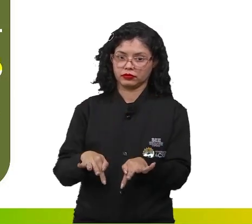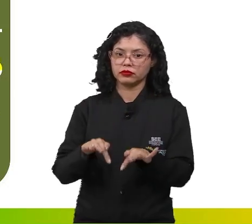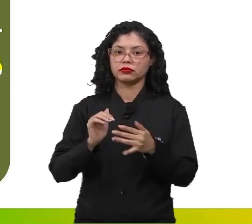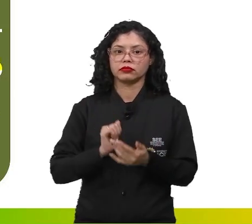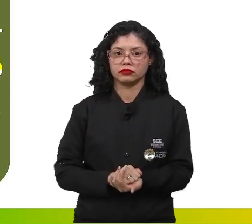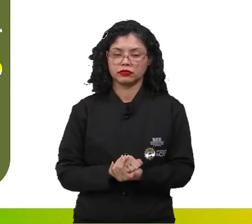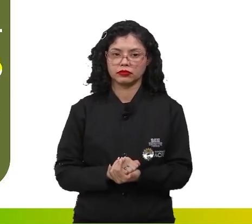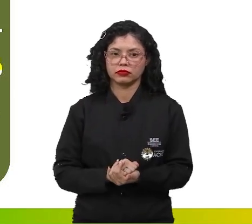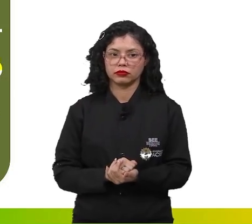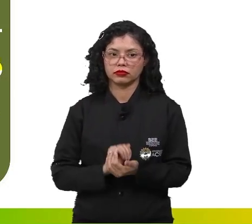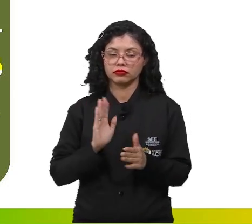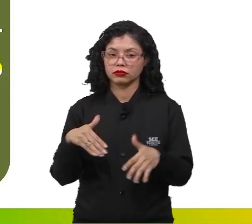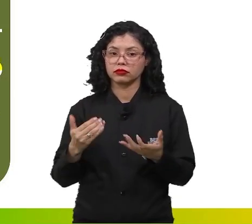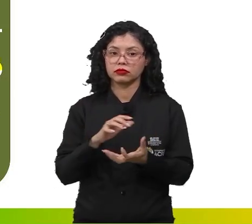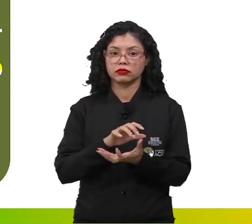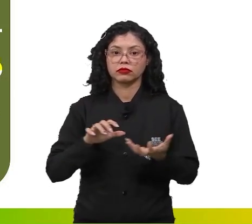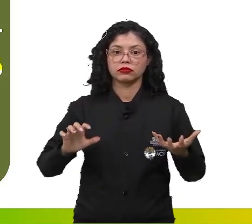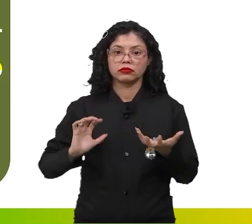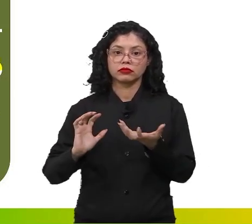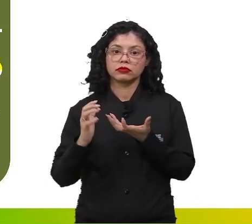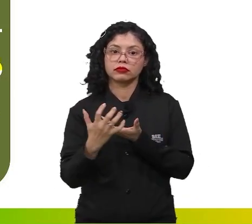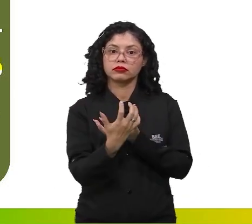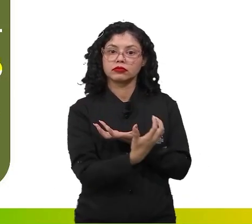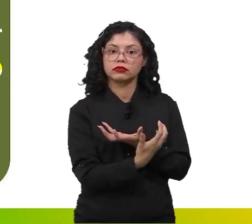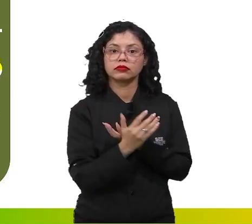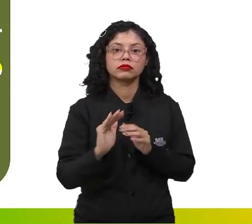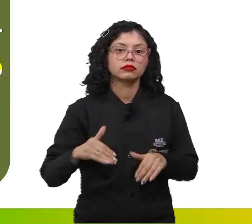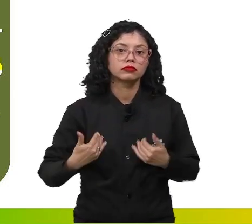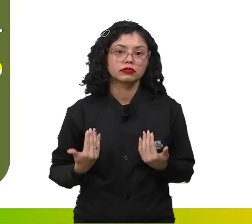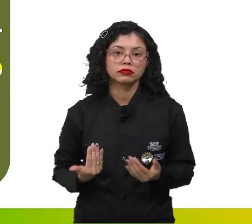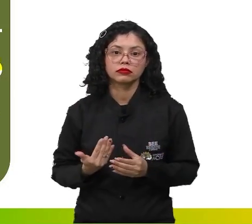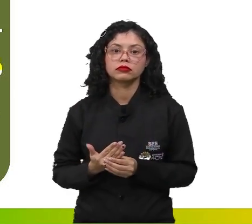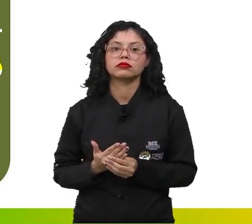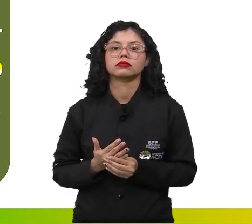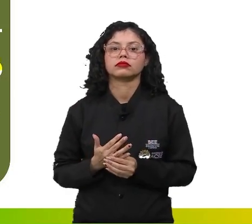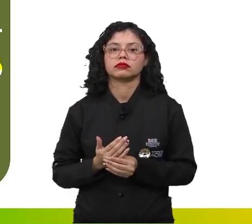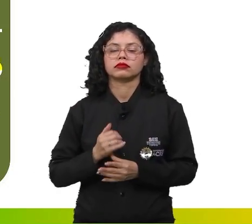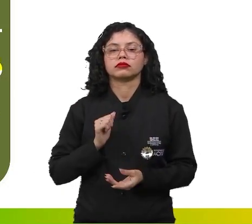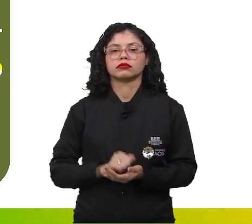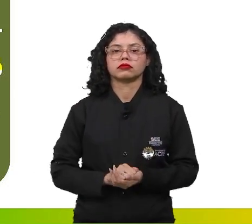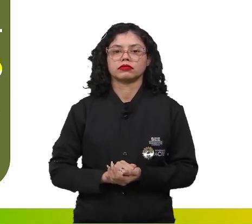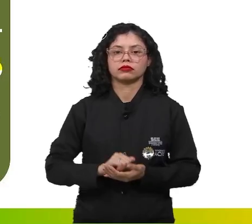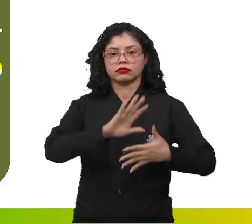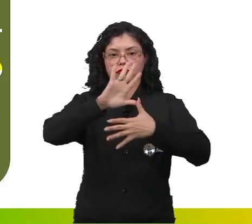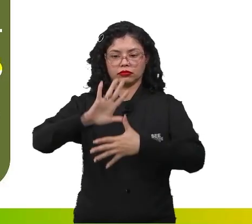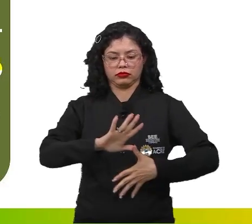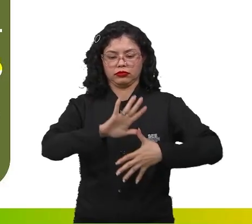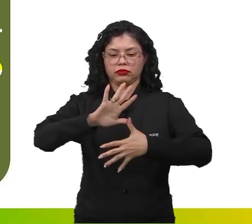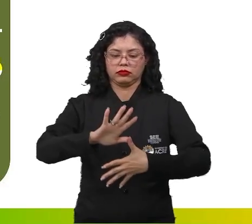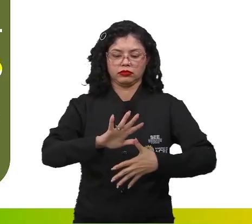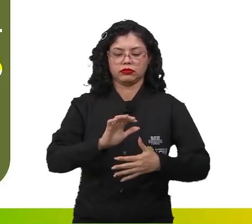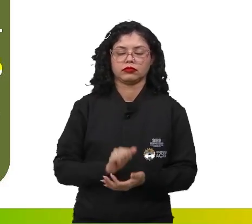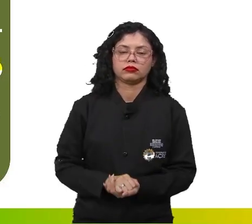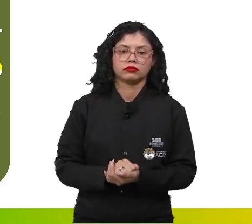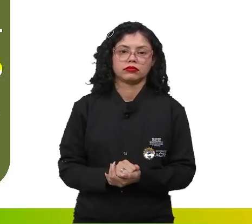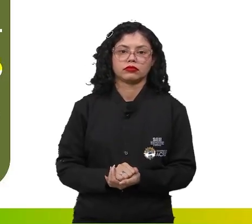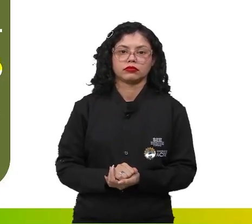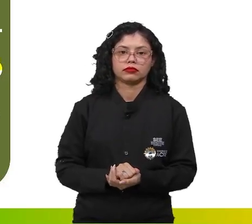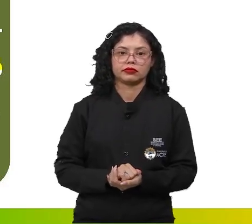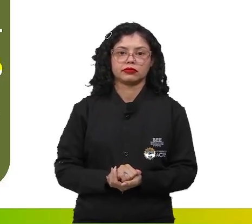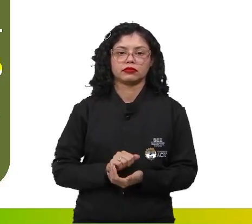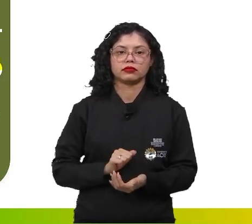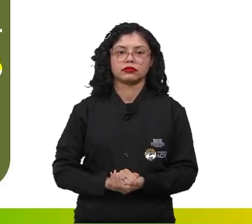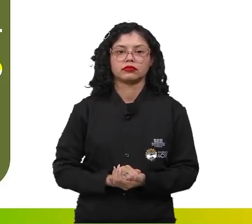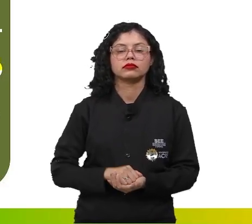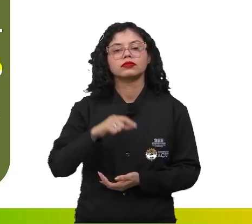sendo qual continente, gente? Qual continente? Fala aí para mim. Exatamente, a América, tá? Seja a